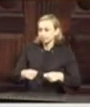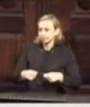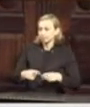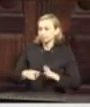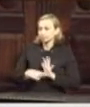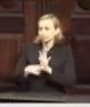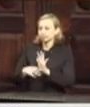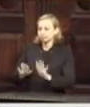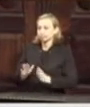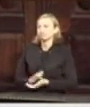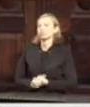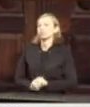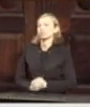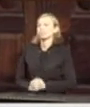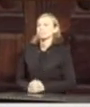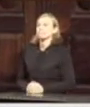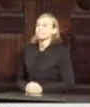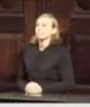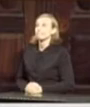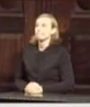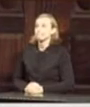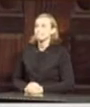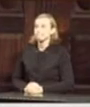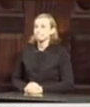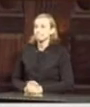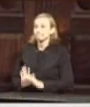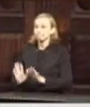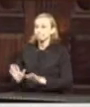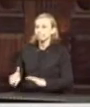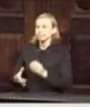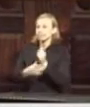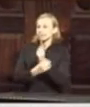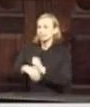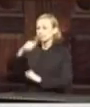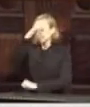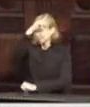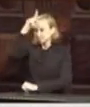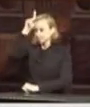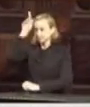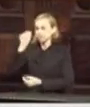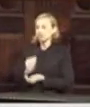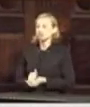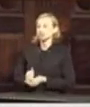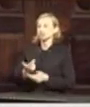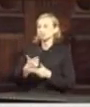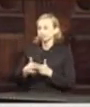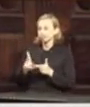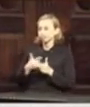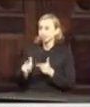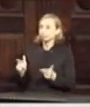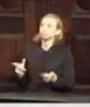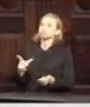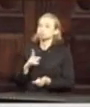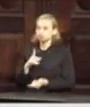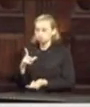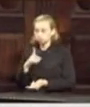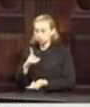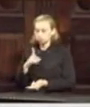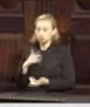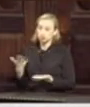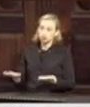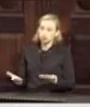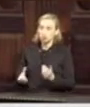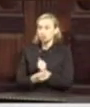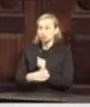esses números. Então, a segurança pública tem uma série de problemas? Tem. A segurança pública,